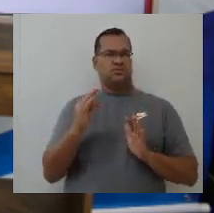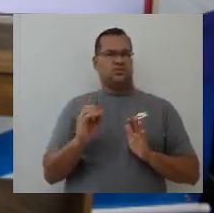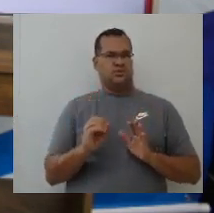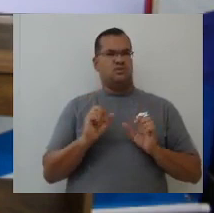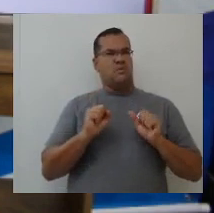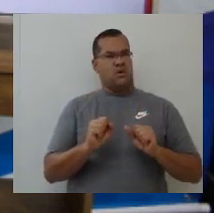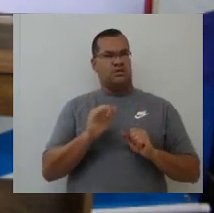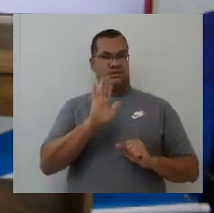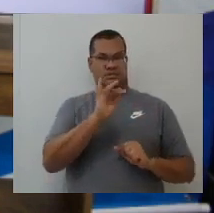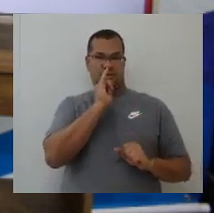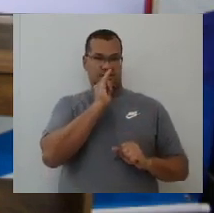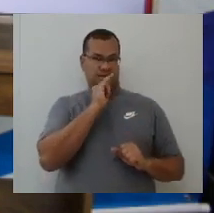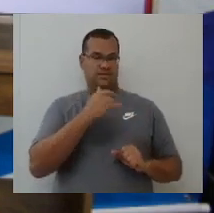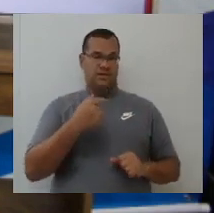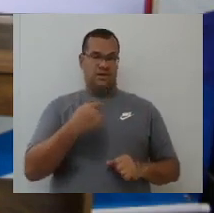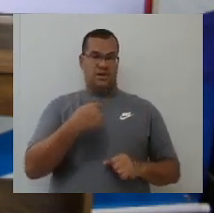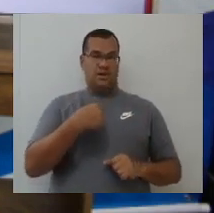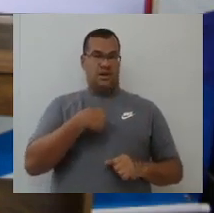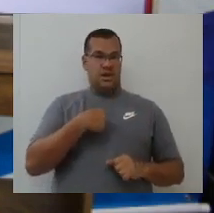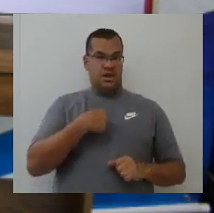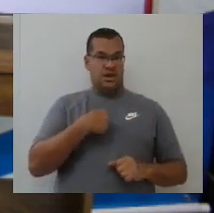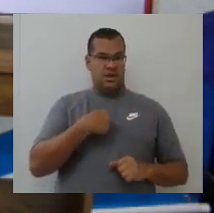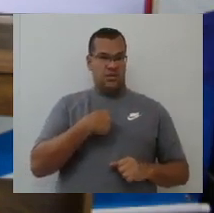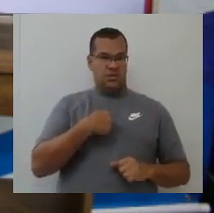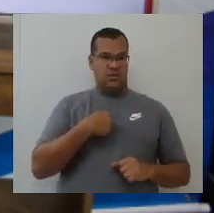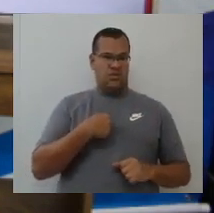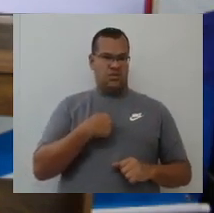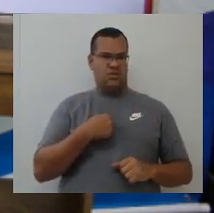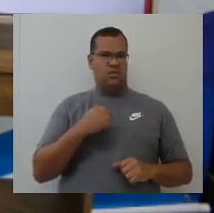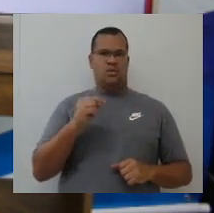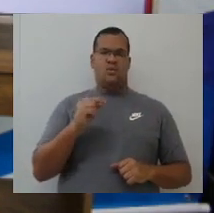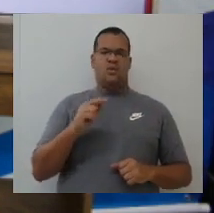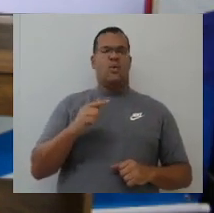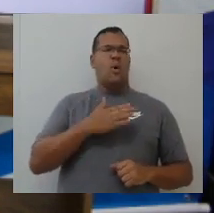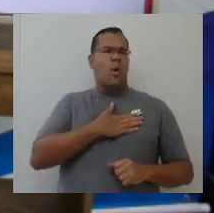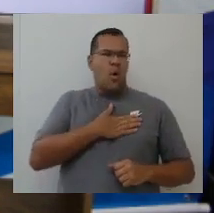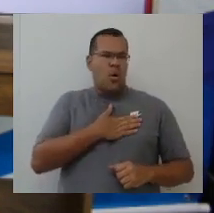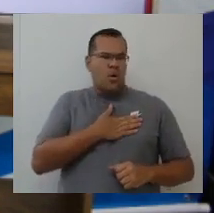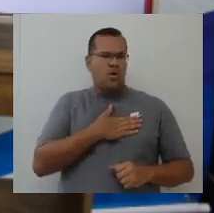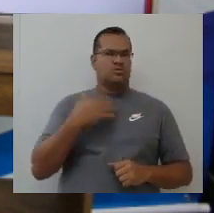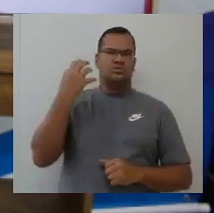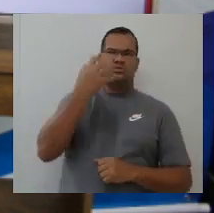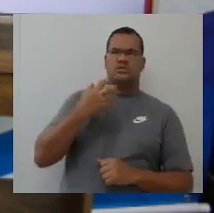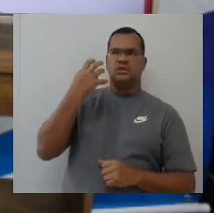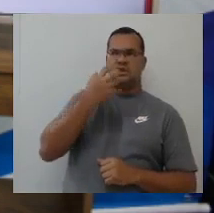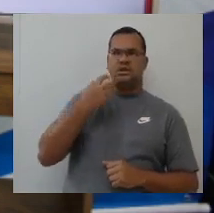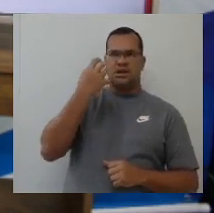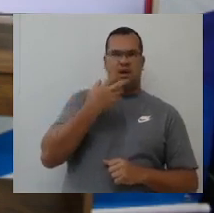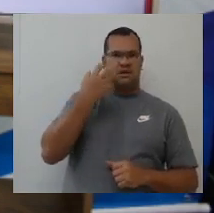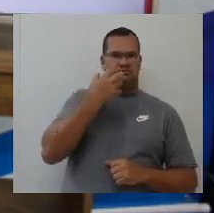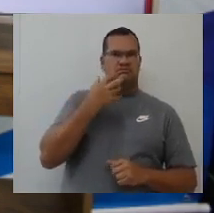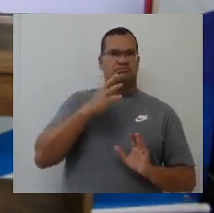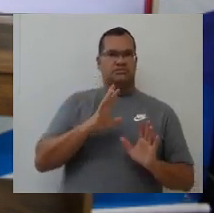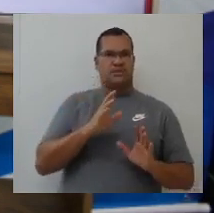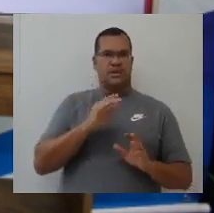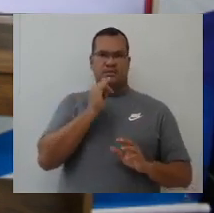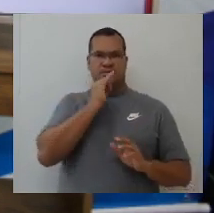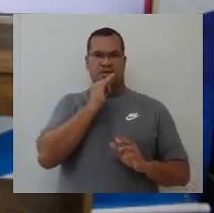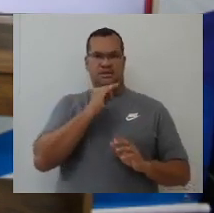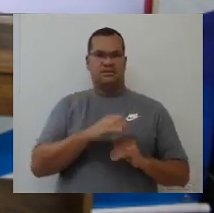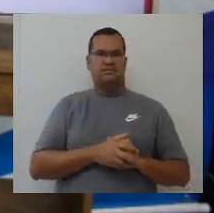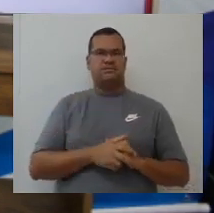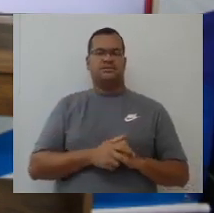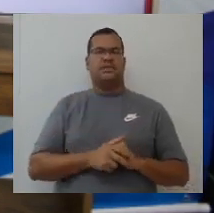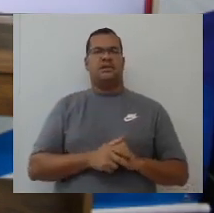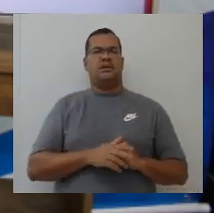poderia dizer assim, ó. Eu gosto de cantar. Opa, 2 verbos, gosto. Só que o primeiro verbo está conjugado na primeira